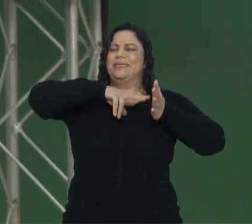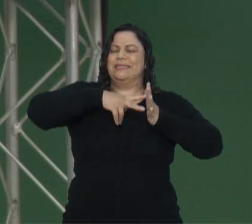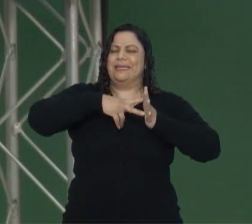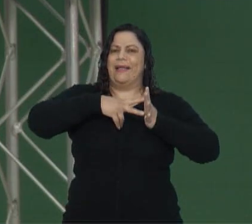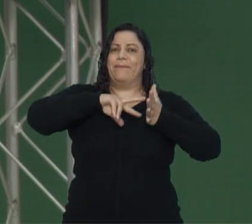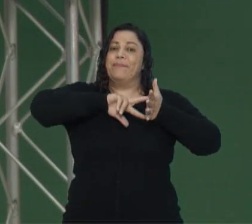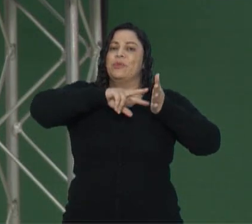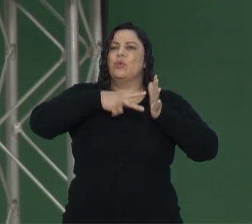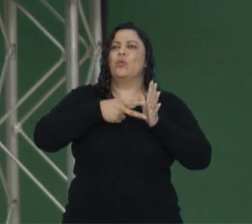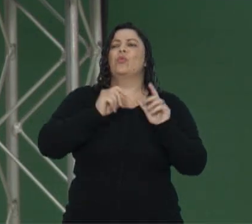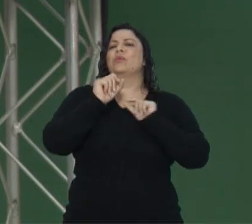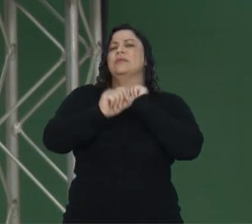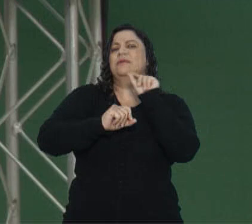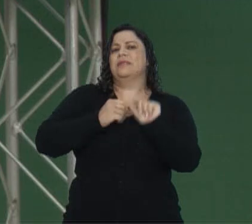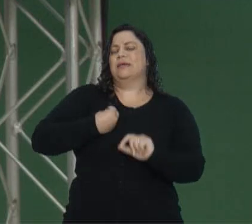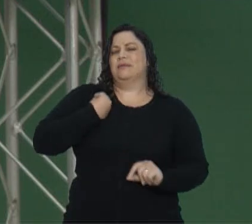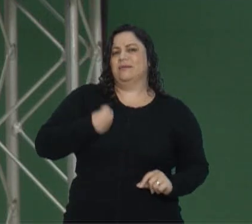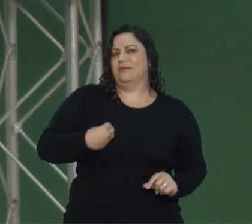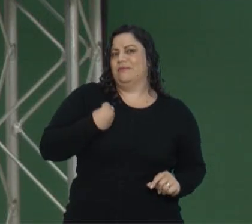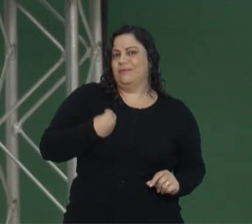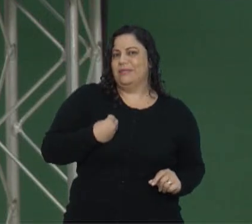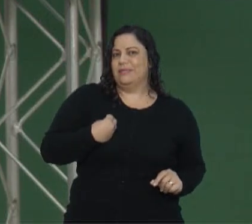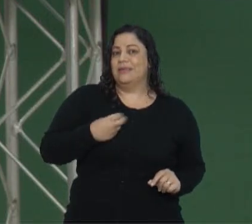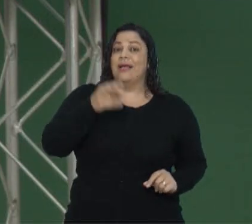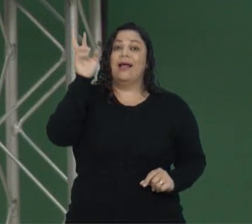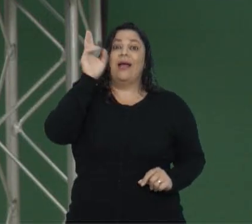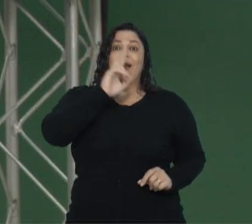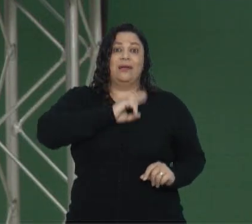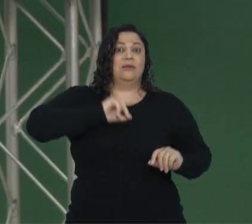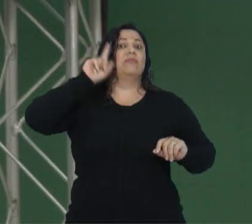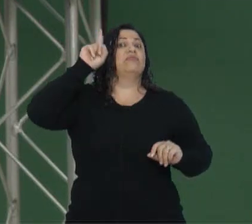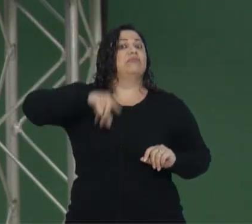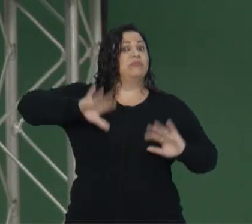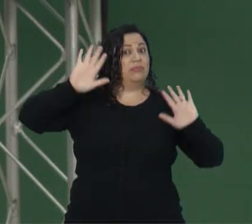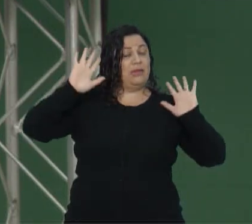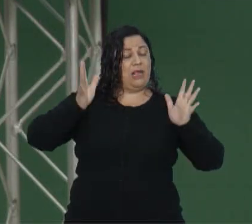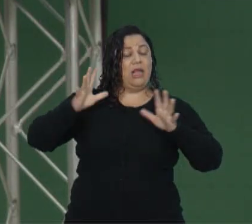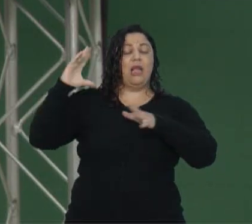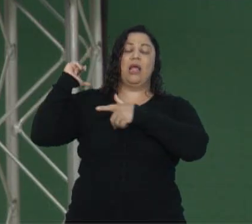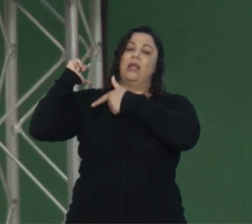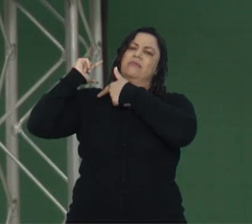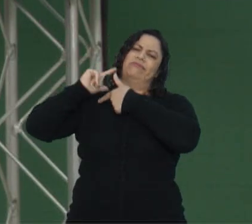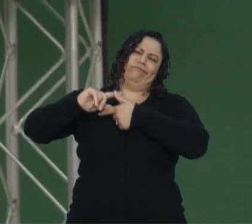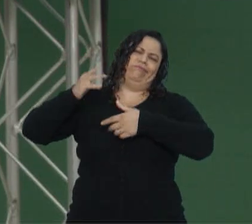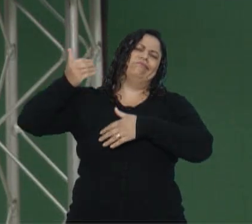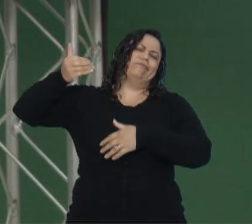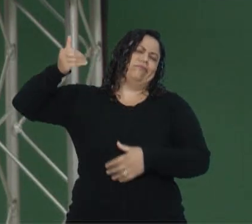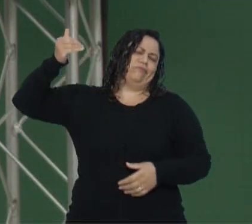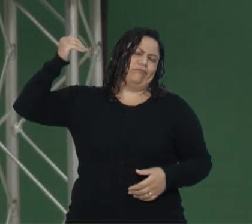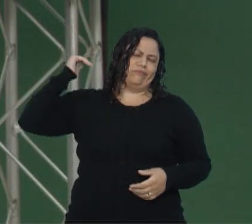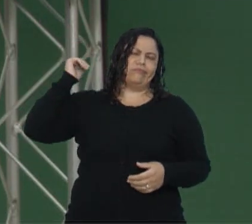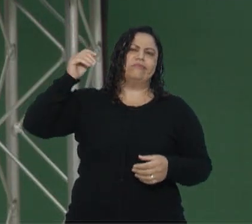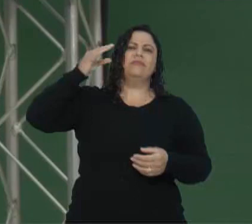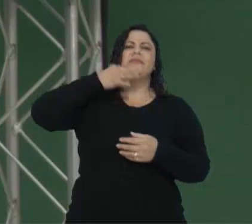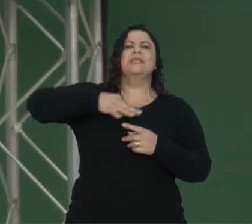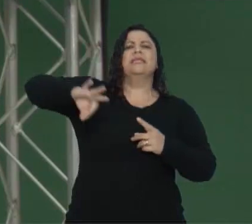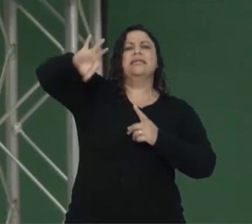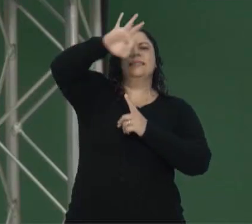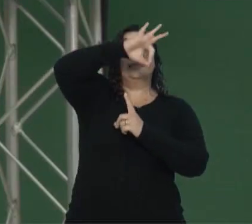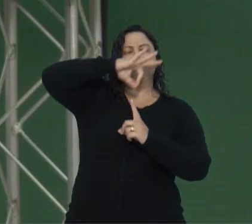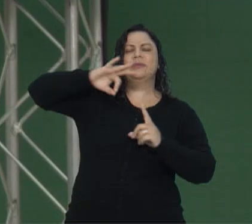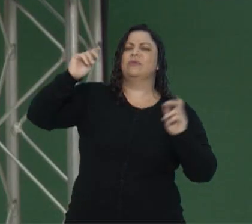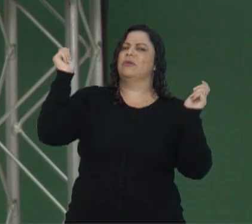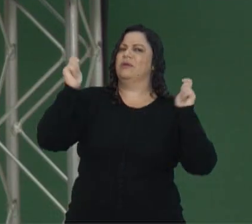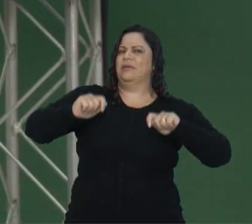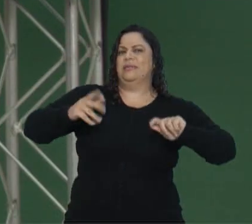truque, né? Ele traz então, bom, a religião é tradicionalmente traz para nós a espiritualidade esse sentido. Mas uma